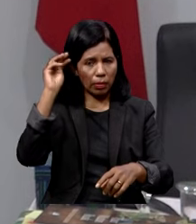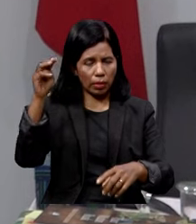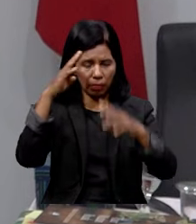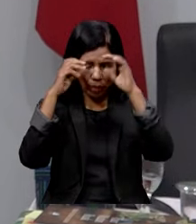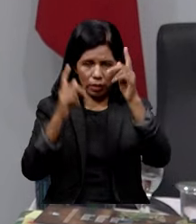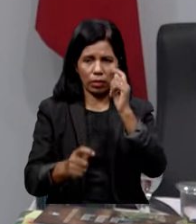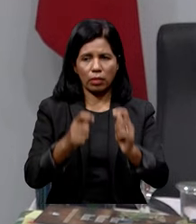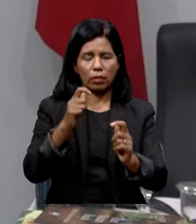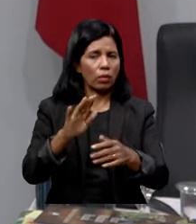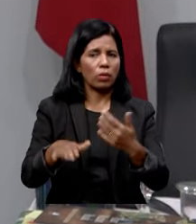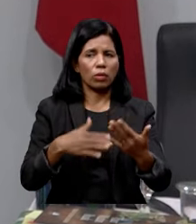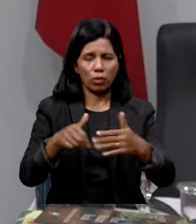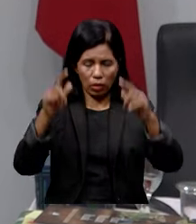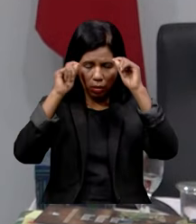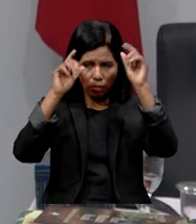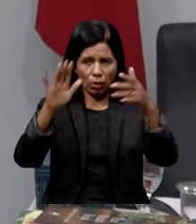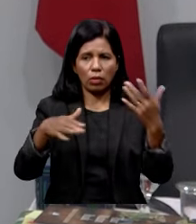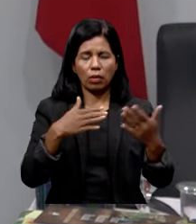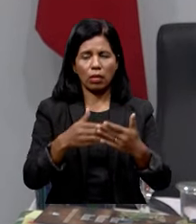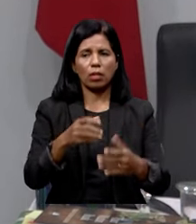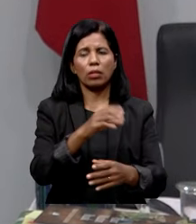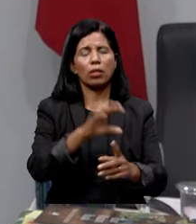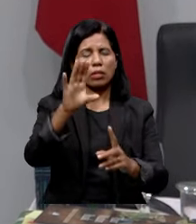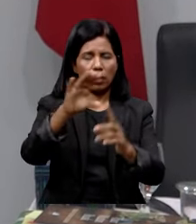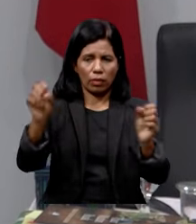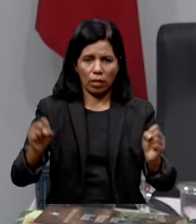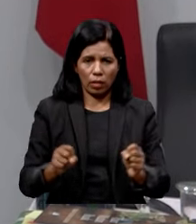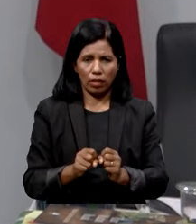no governante Roto e Timor-Leste, toma todo o CV aldeia.